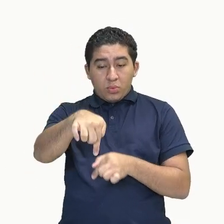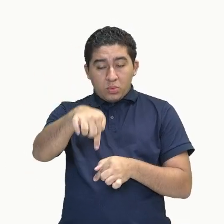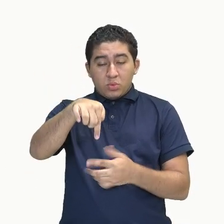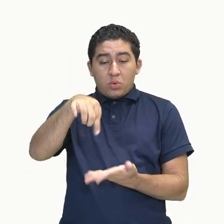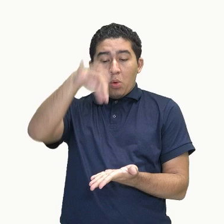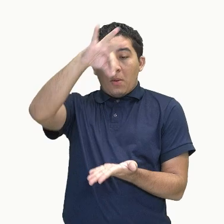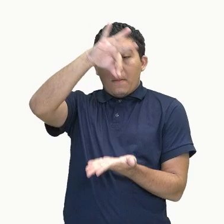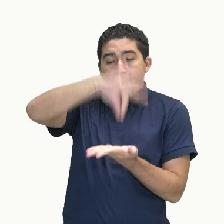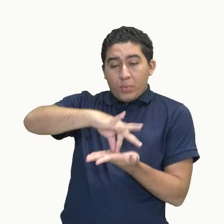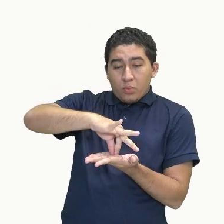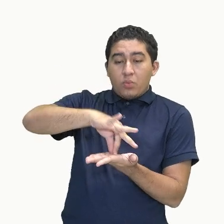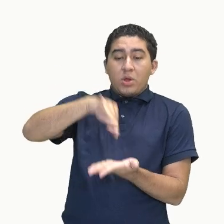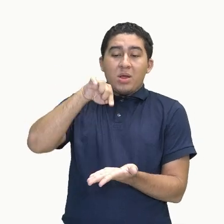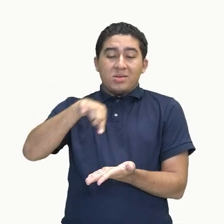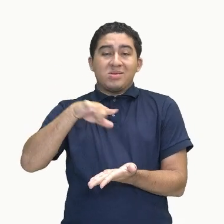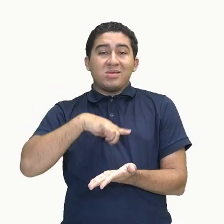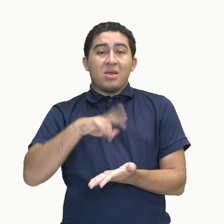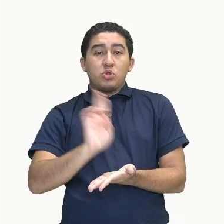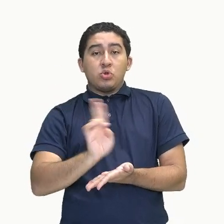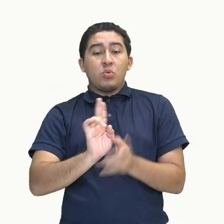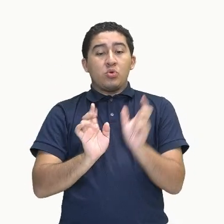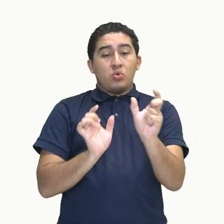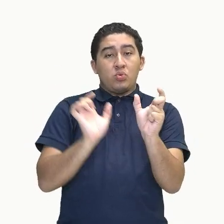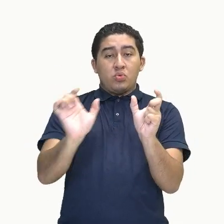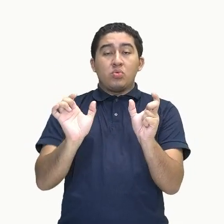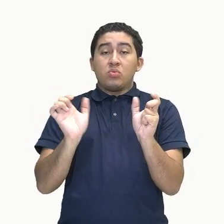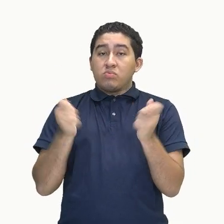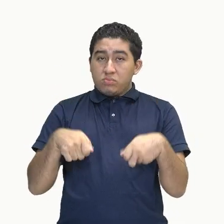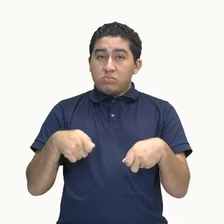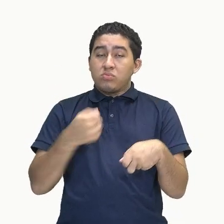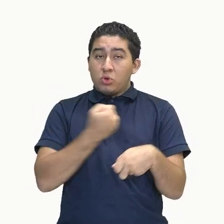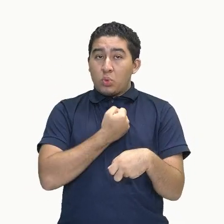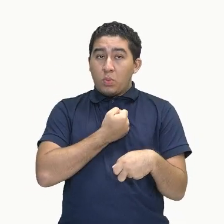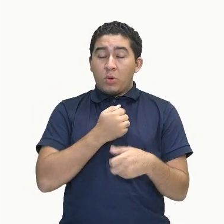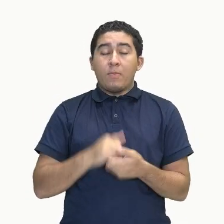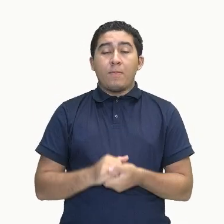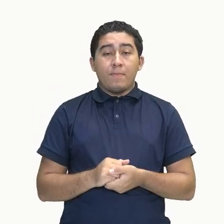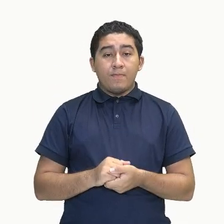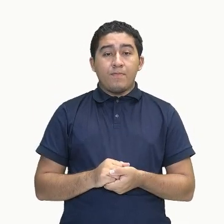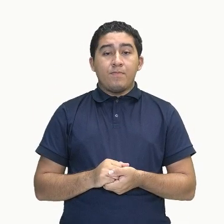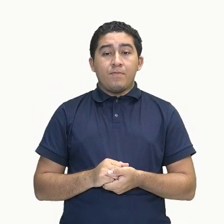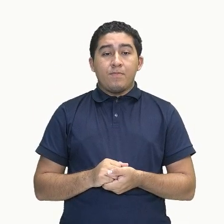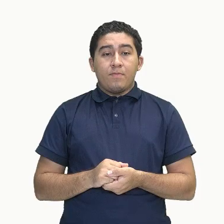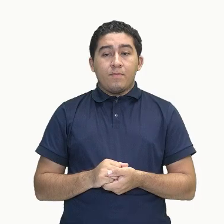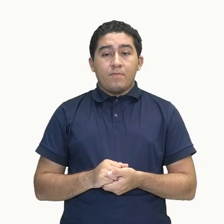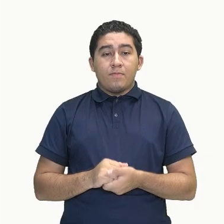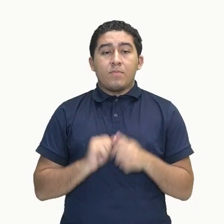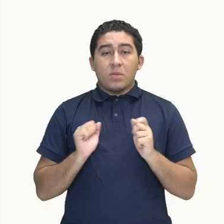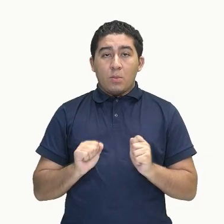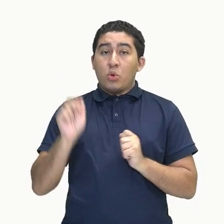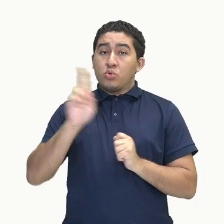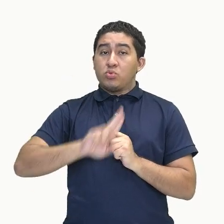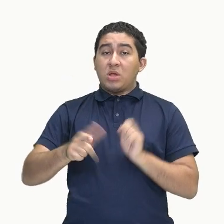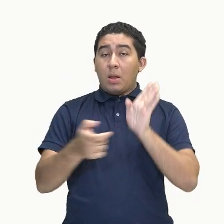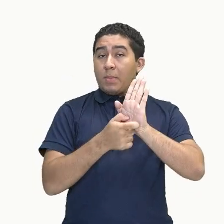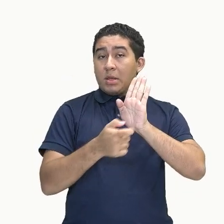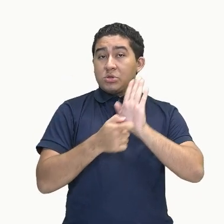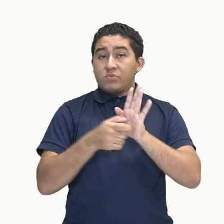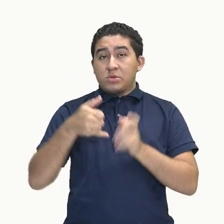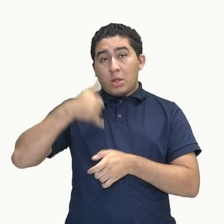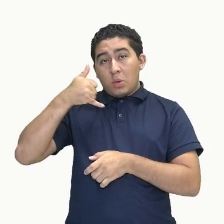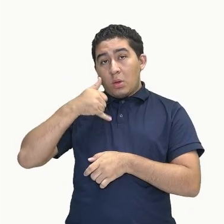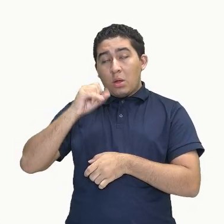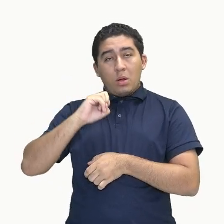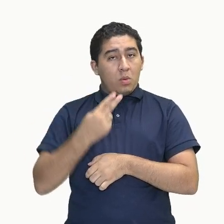inserido. E você pode utilizar isso a partir de aplicativos de celular, por meio